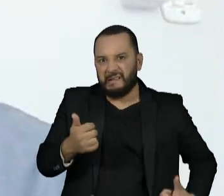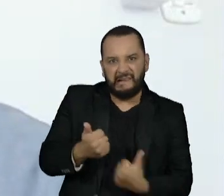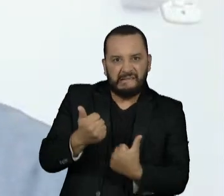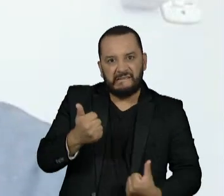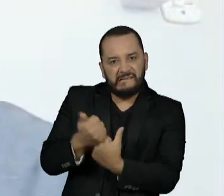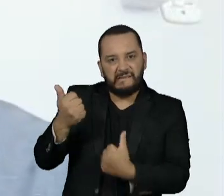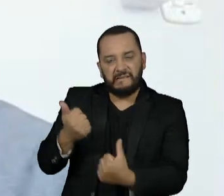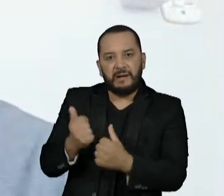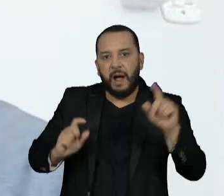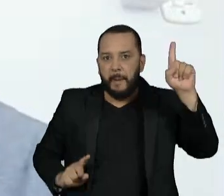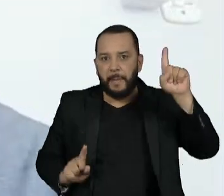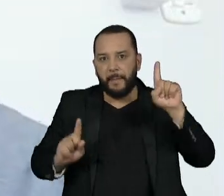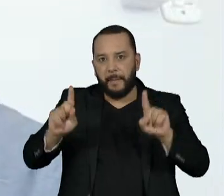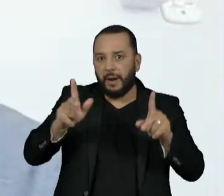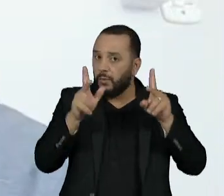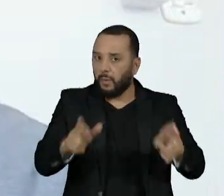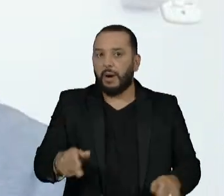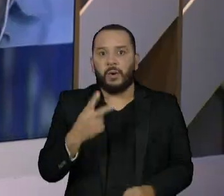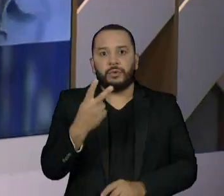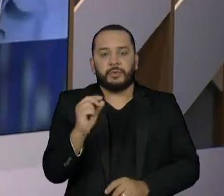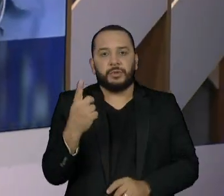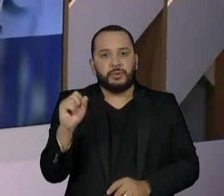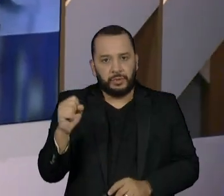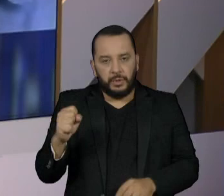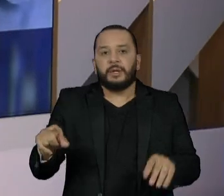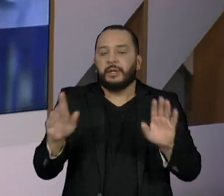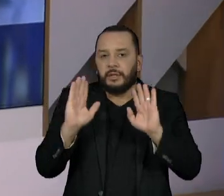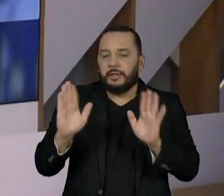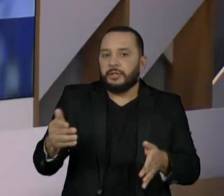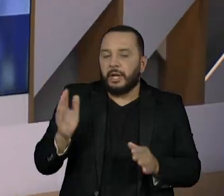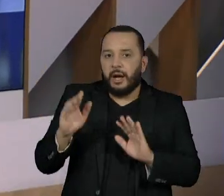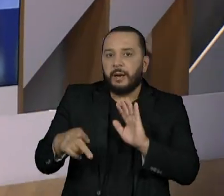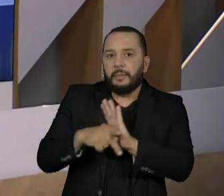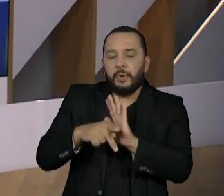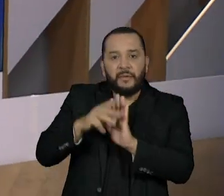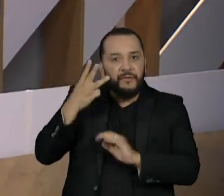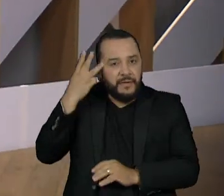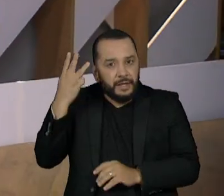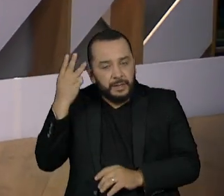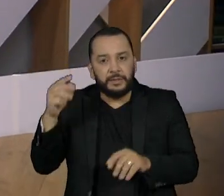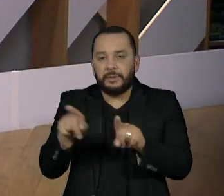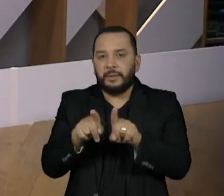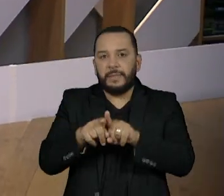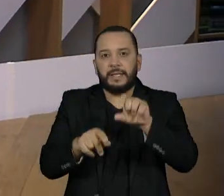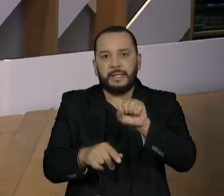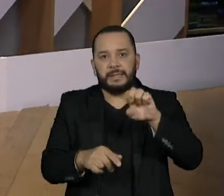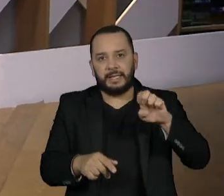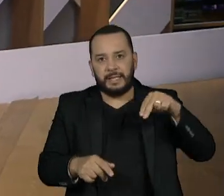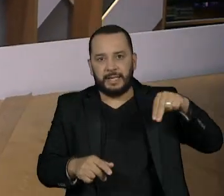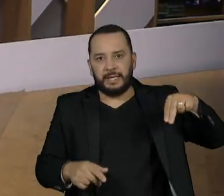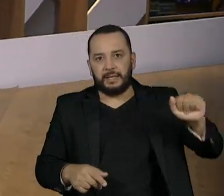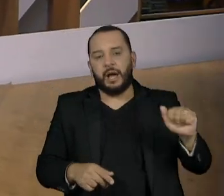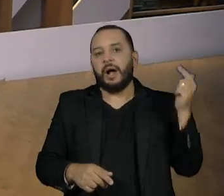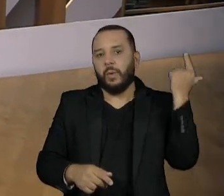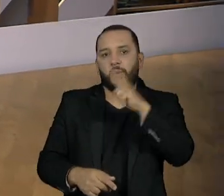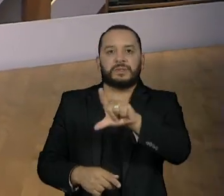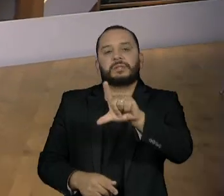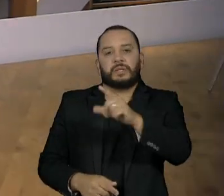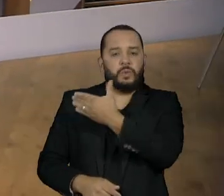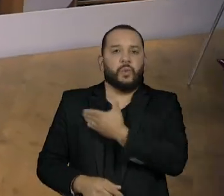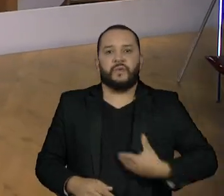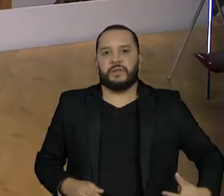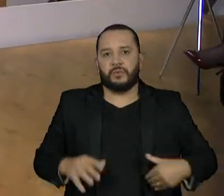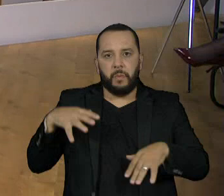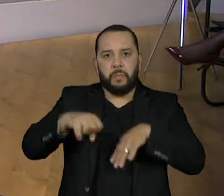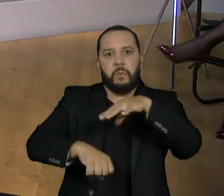em 2018, que levou o Witzel, que levou o Zema a serem governadores, por exemplo. Agora, mudou alguma coisa